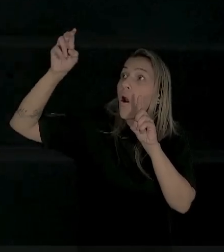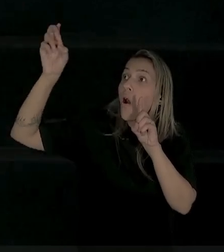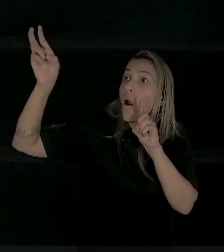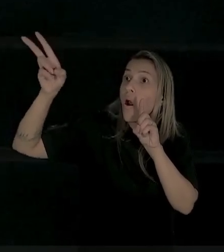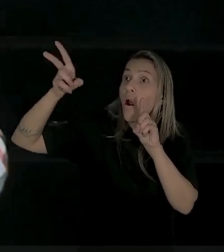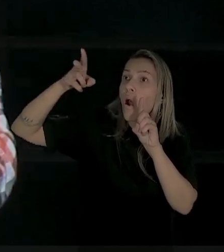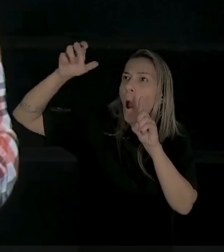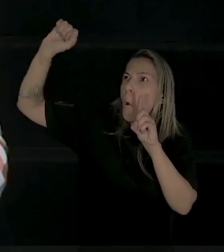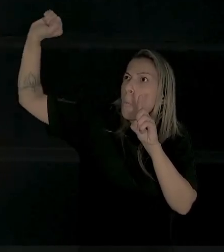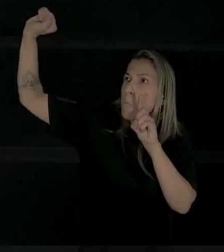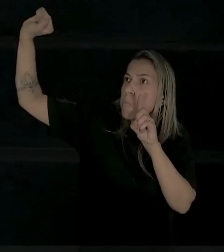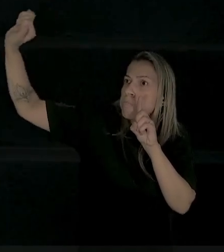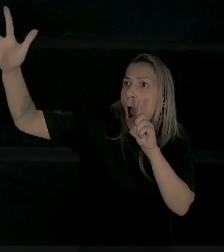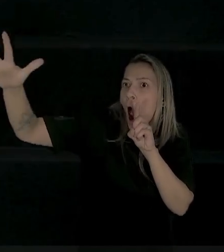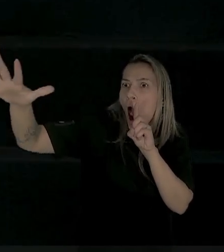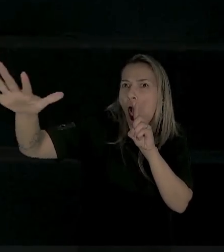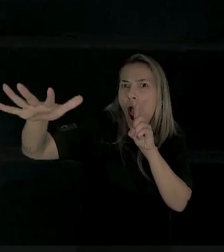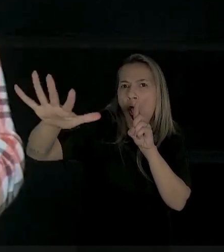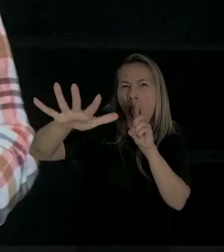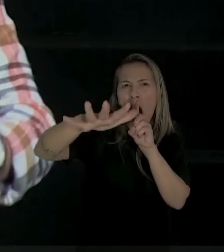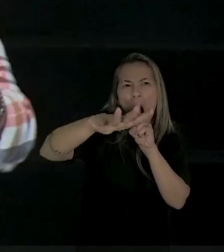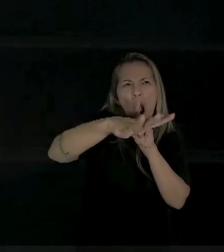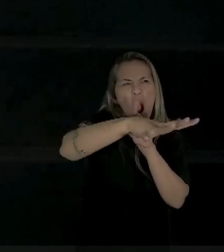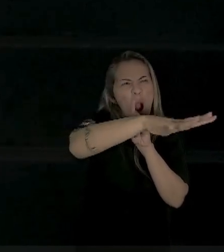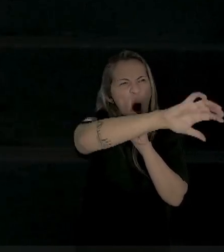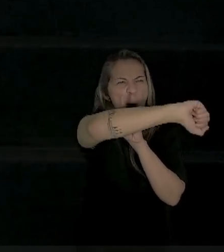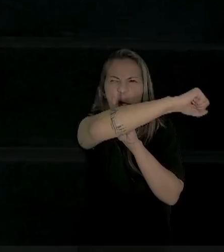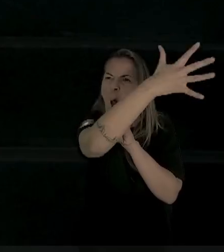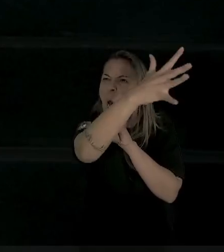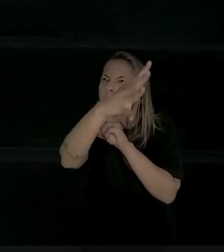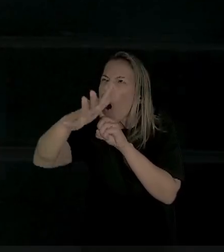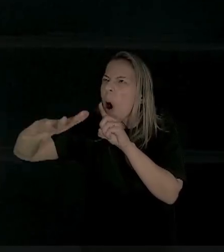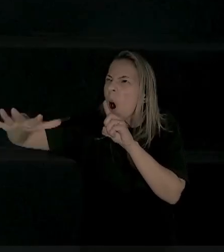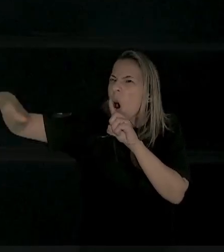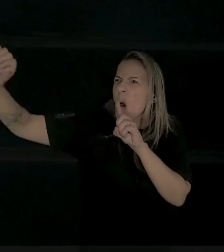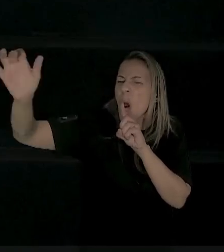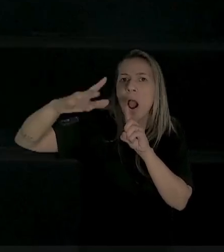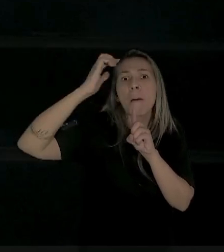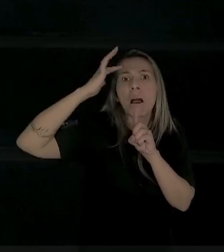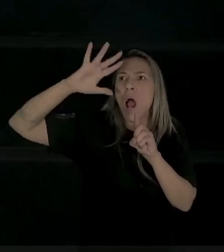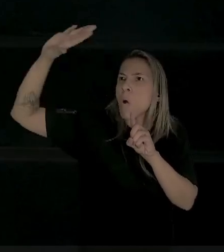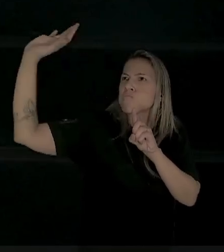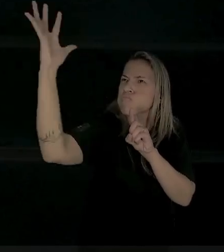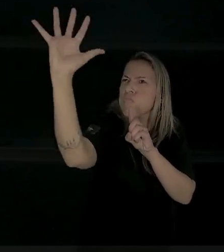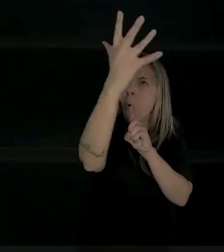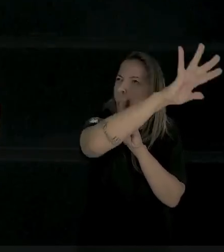derruba pedras. O texto diz que esmigalha pedras. Imagine um vendaval, um tornado, que coloca pedras entre eles. E a